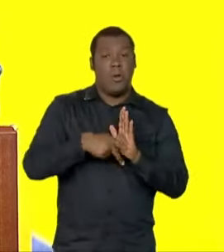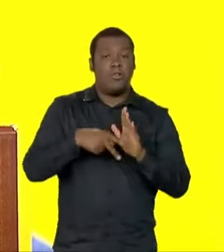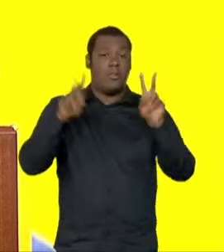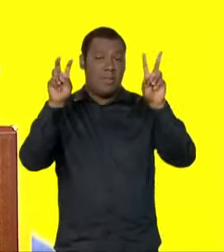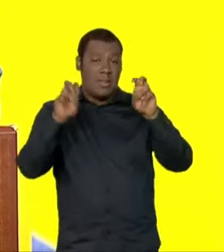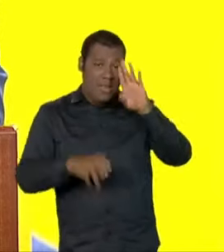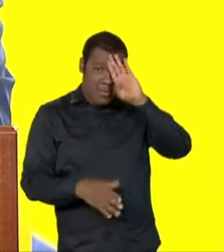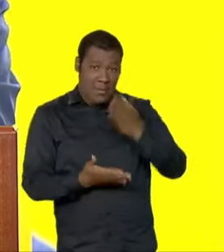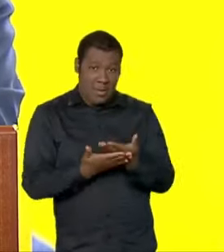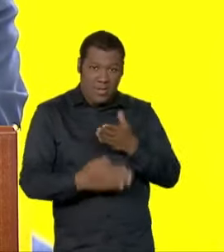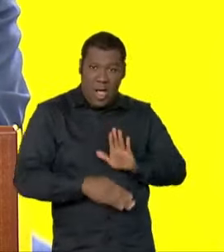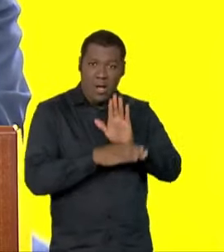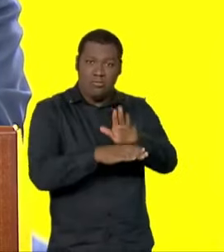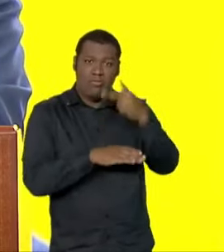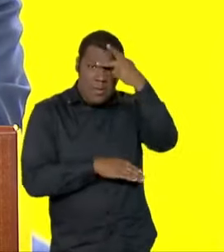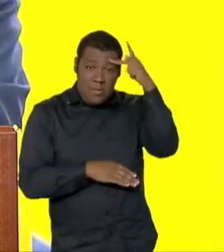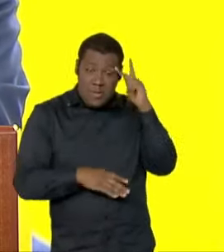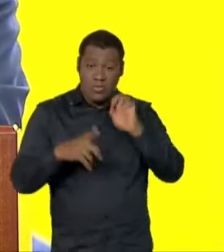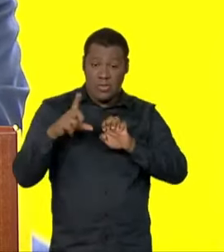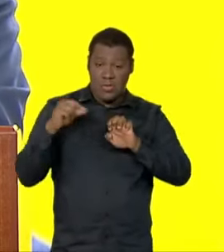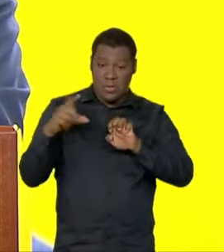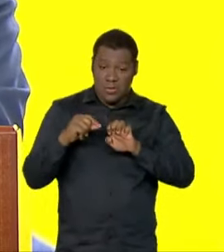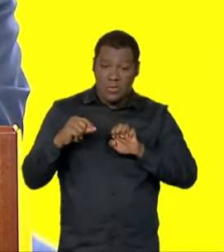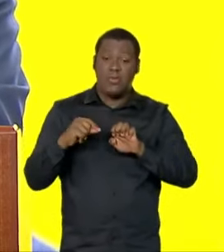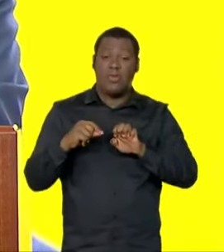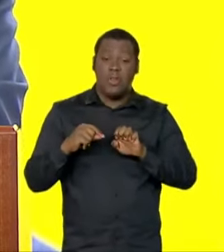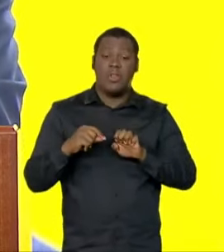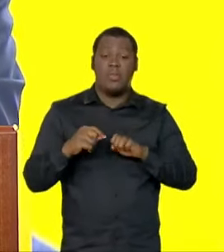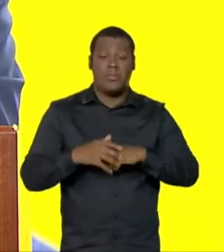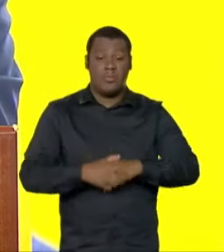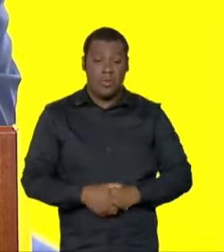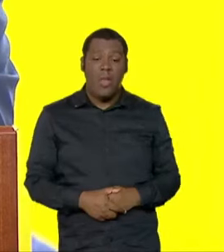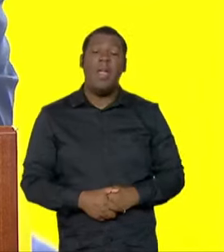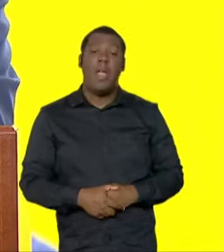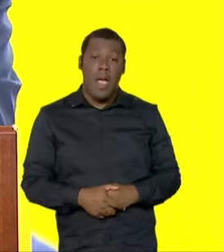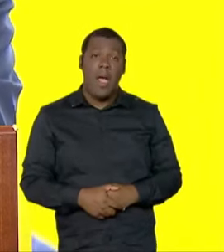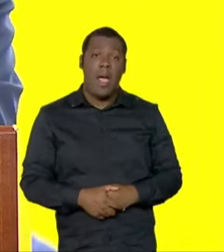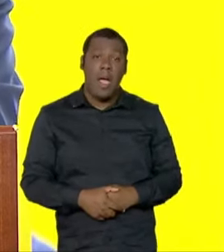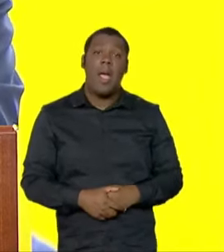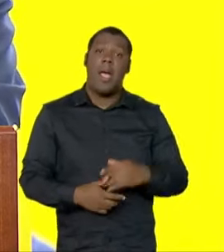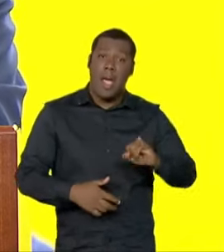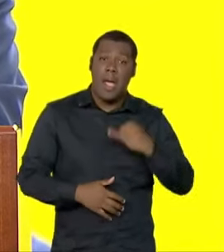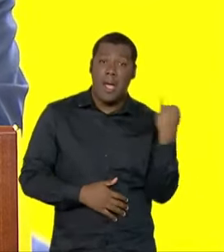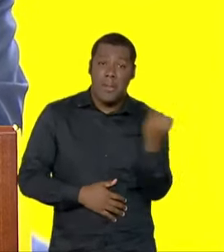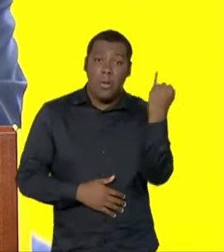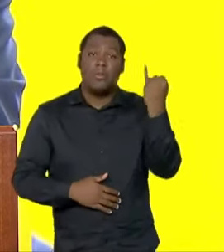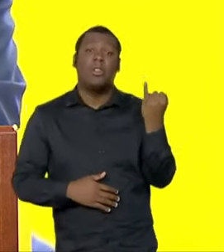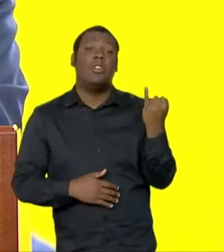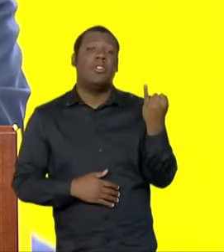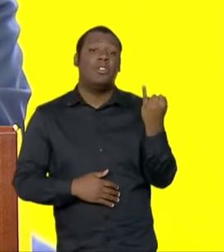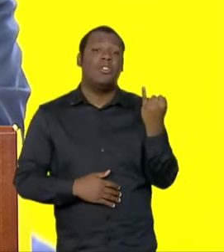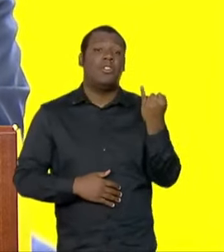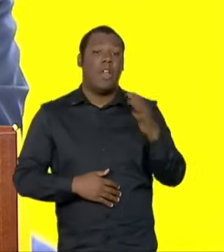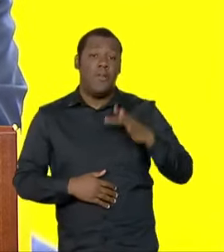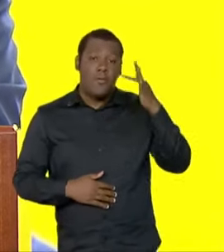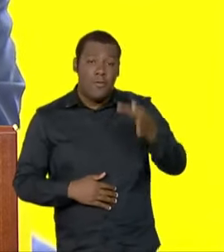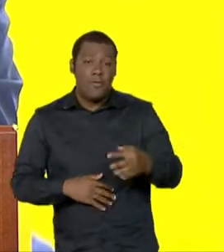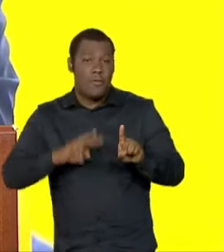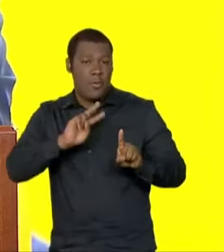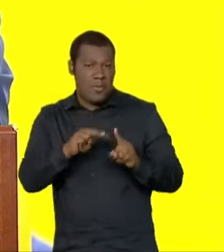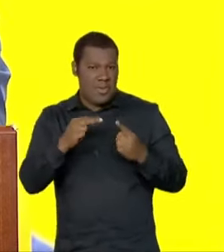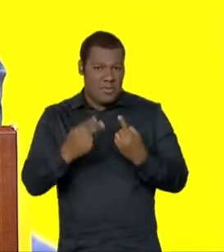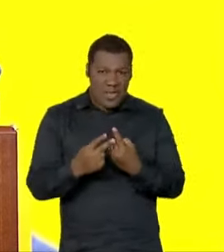os empreendedores e empreendedoras e é bom para o Brasil. É a chave para abrir as portas para um futuro de